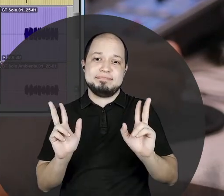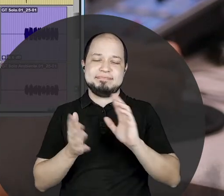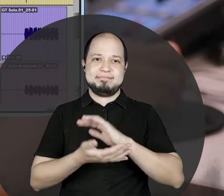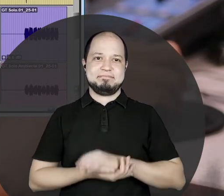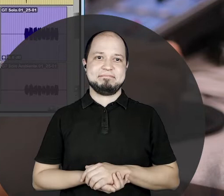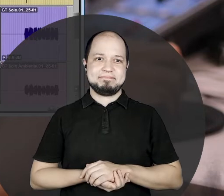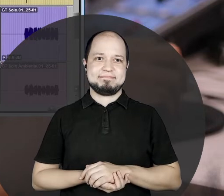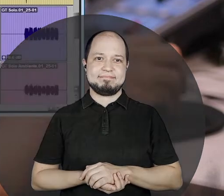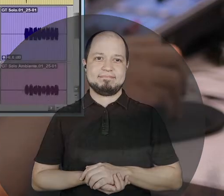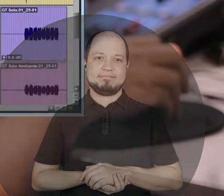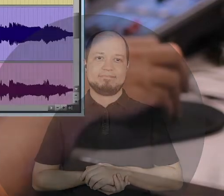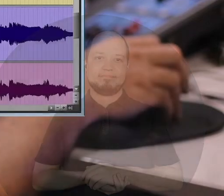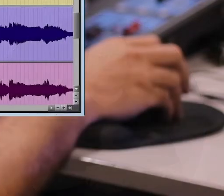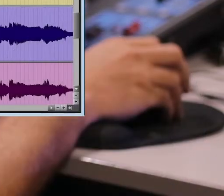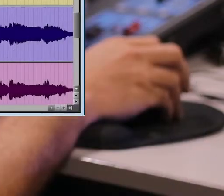né?